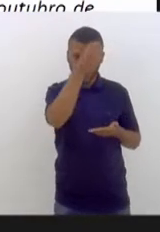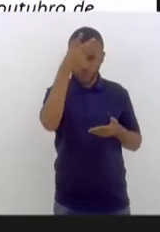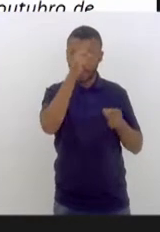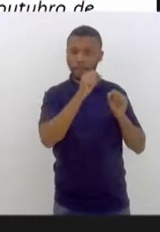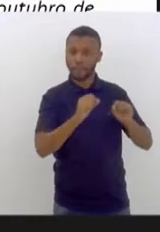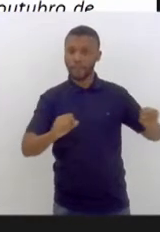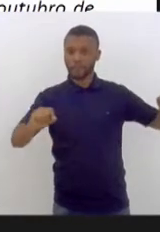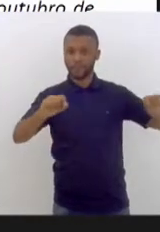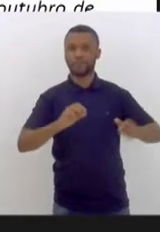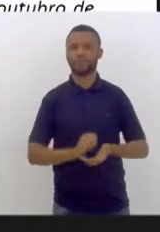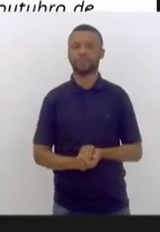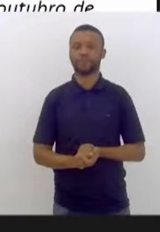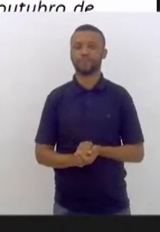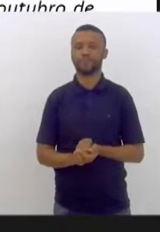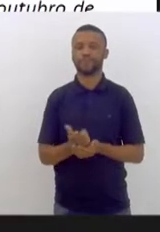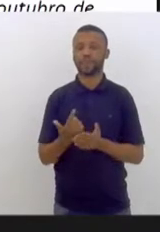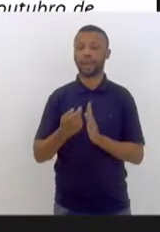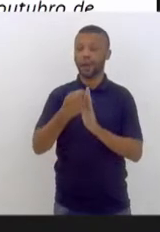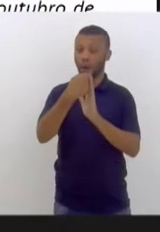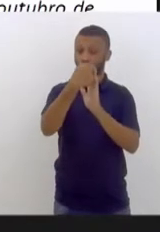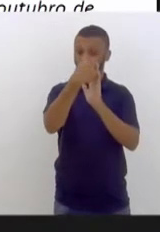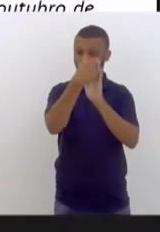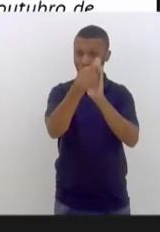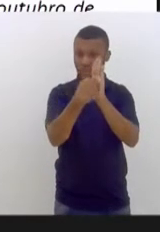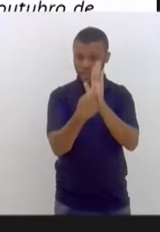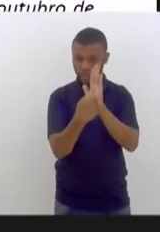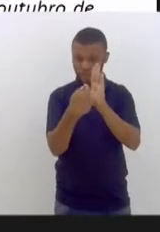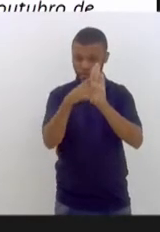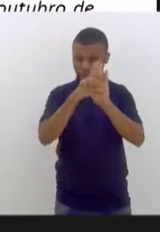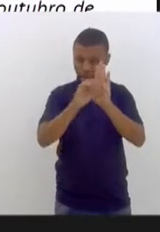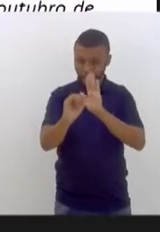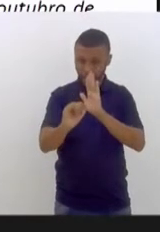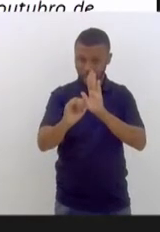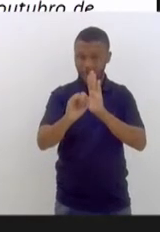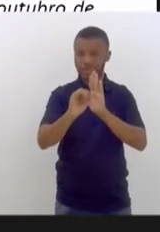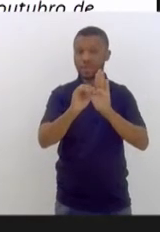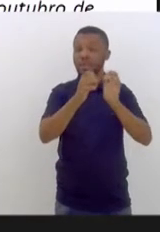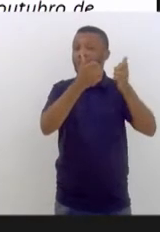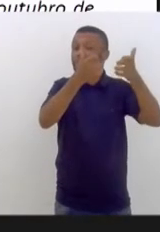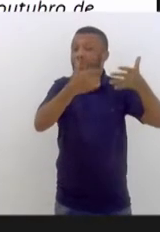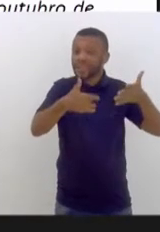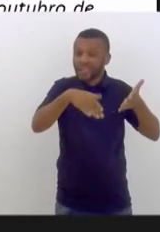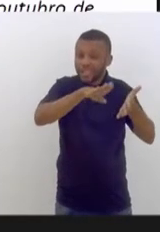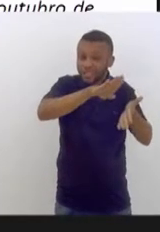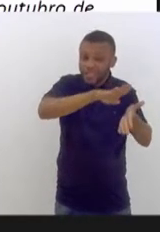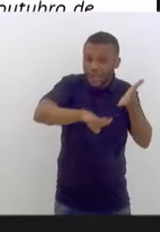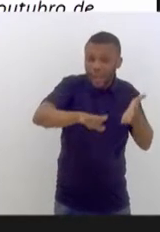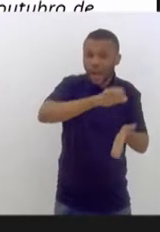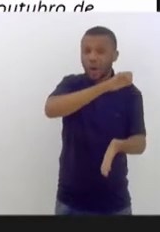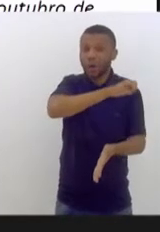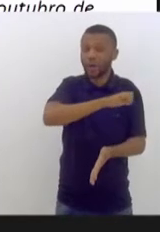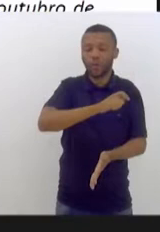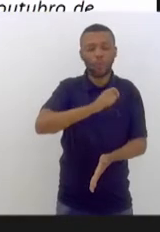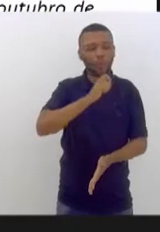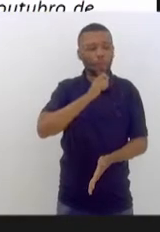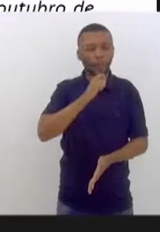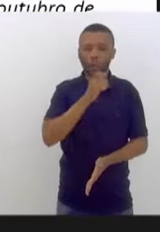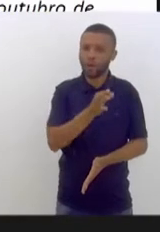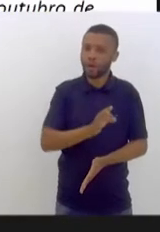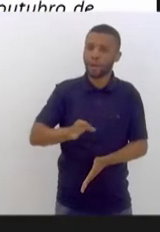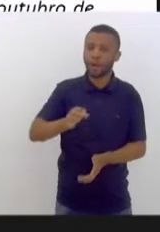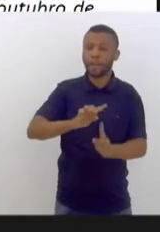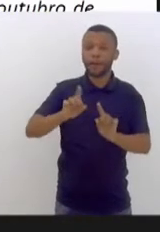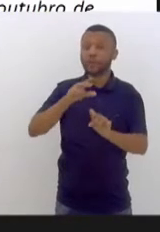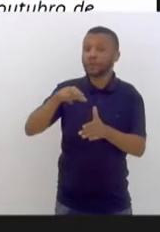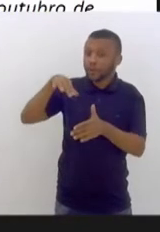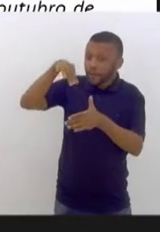Todo o corpo da lei não fala nada em retirar o município do Rio de Janeiro, mas os anexos desta lei, eles